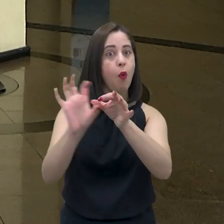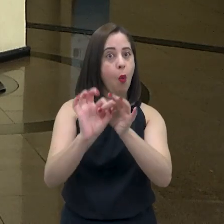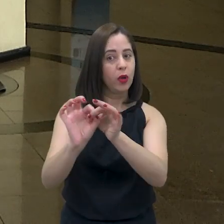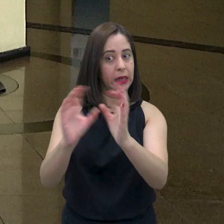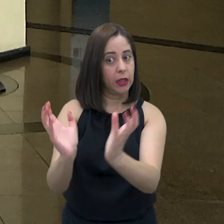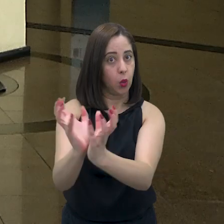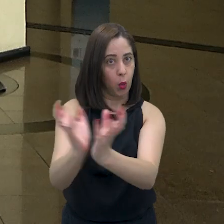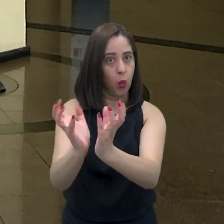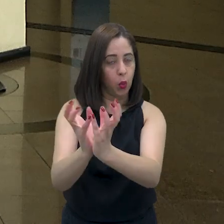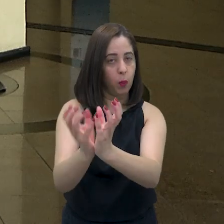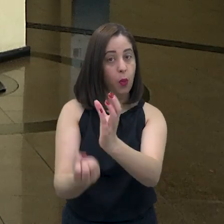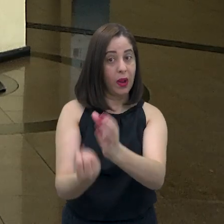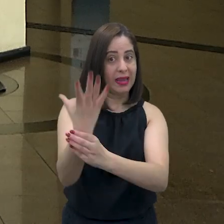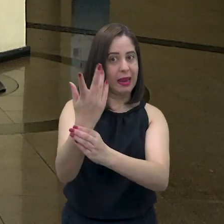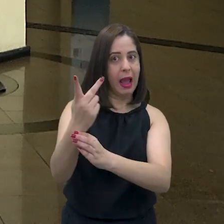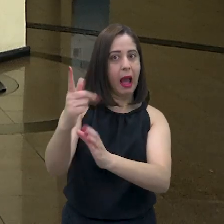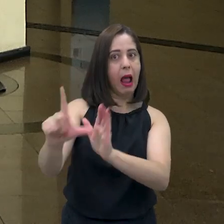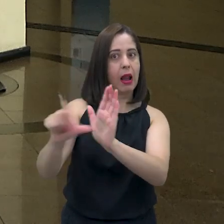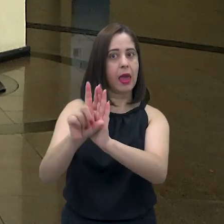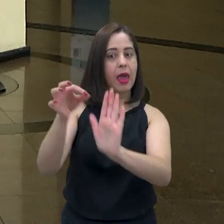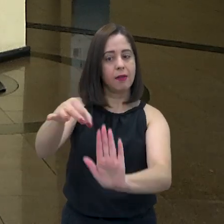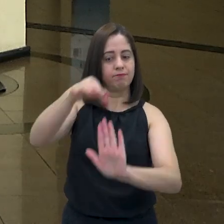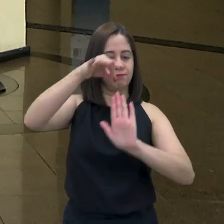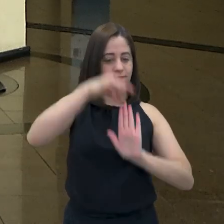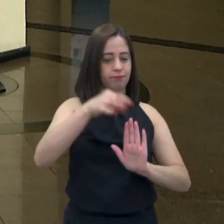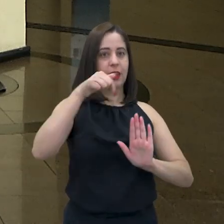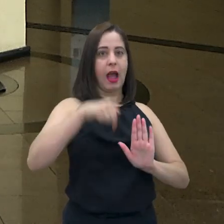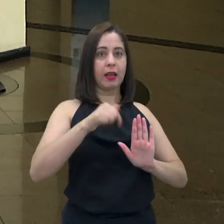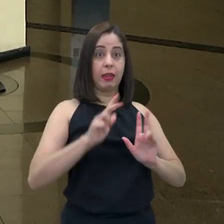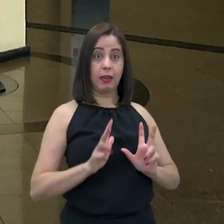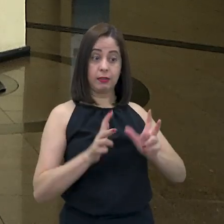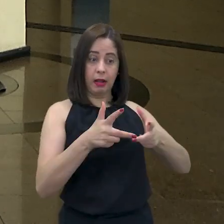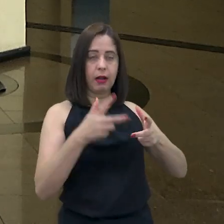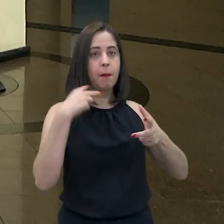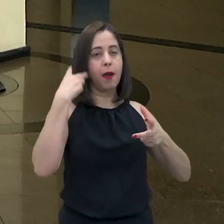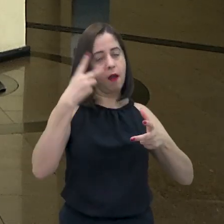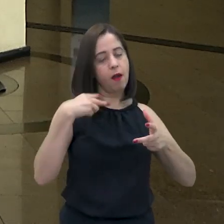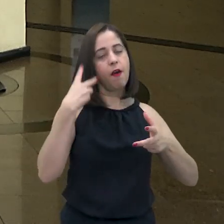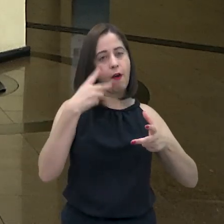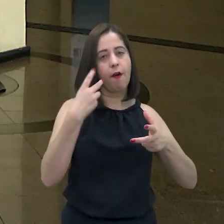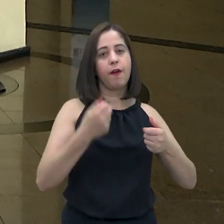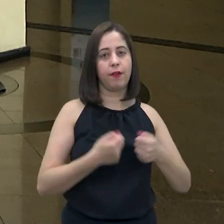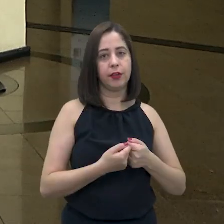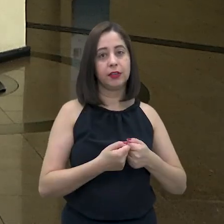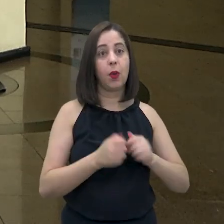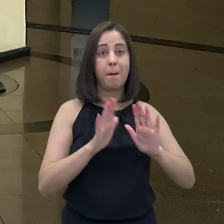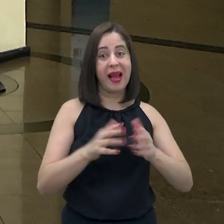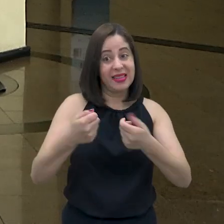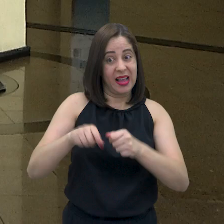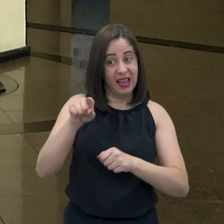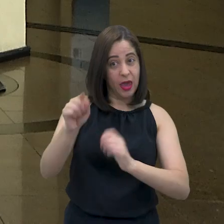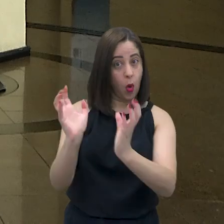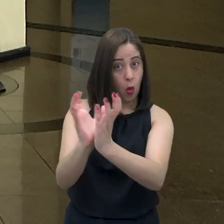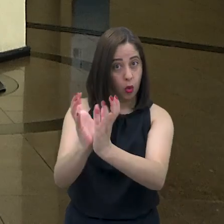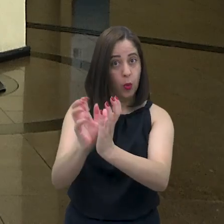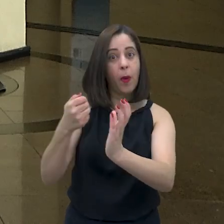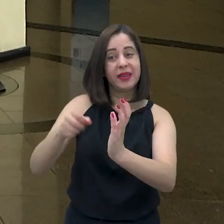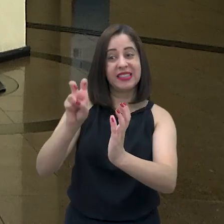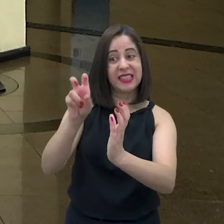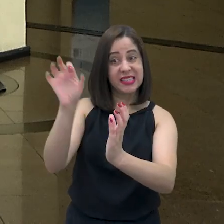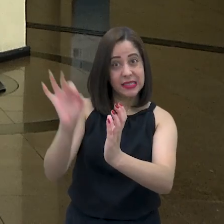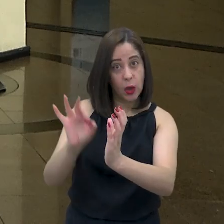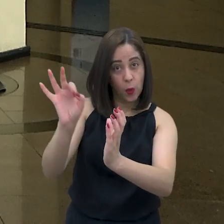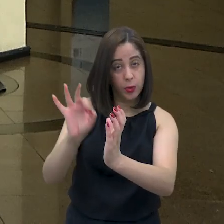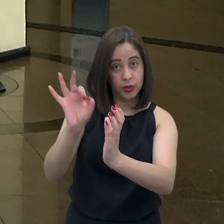né, do projeto, da proposta de lei, do projeto de lei de iniciativa popular, que pressupõe a assinatura de 5%